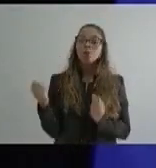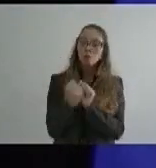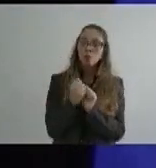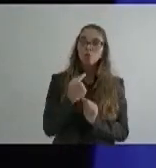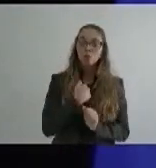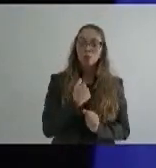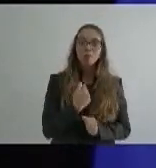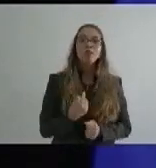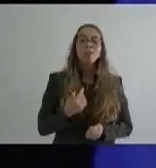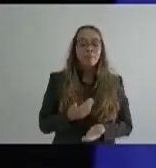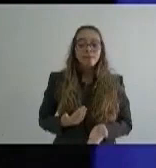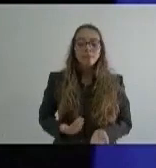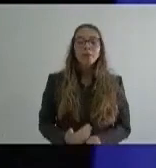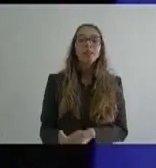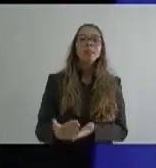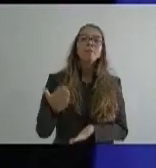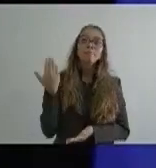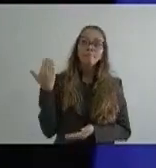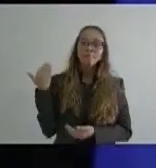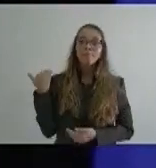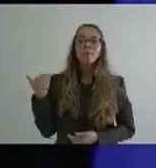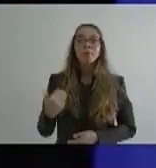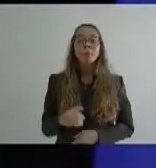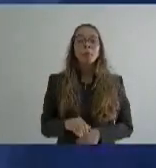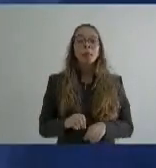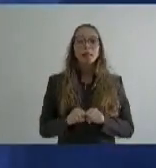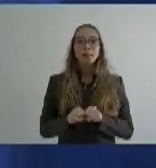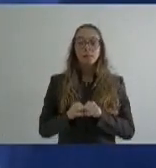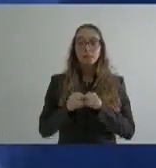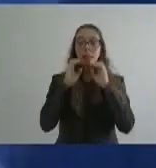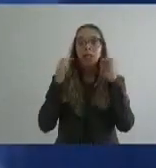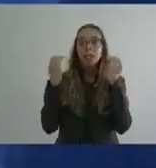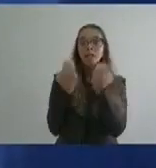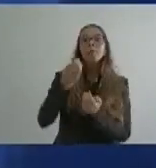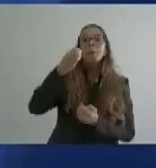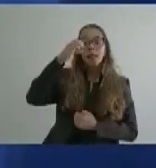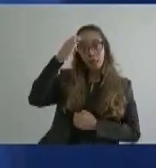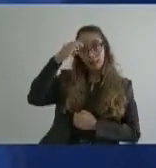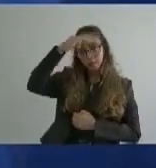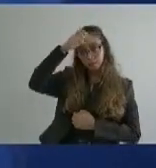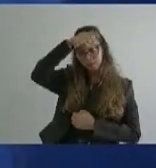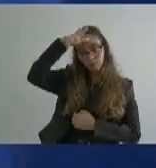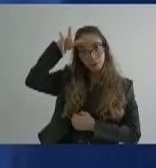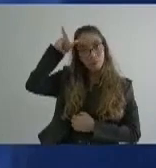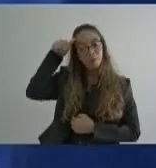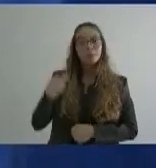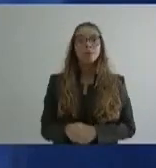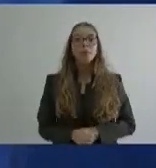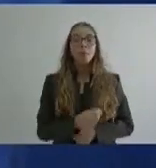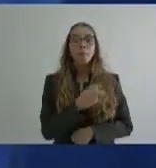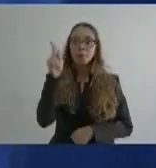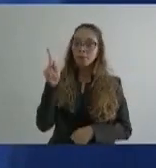viemos de uma origem que é a Assembleia de Mato Grosso, durante muitos mandatos, estivemos também como presidente